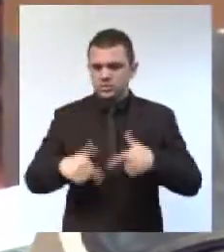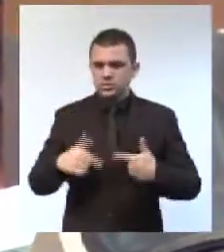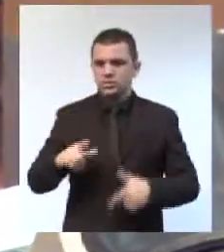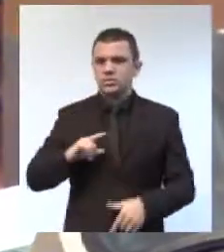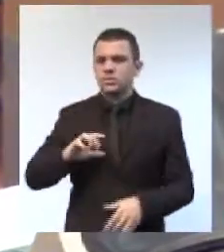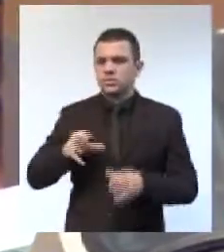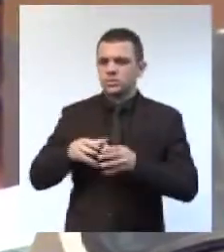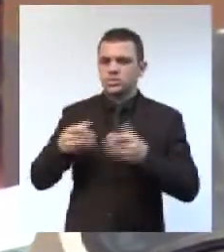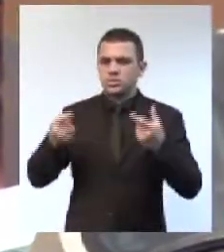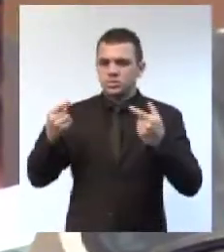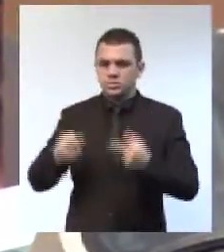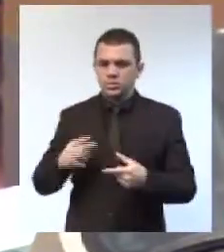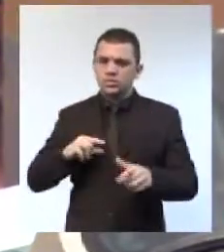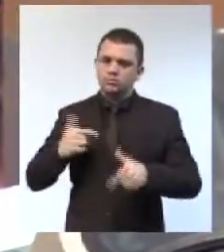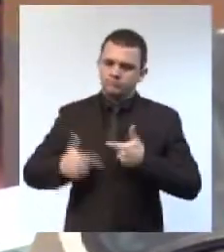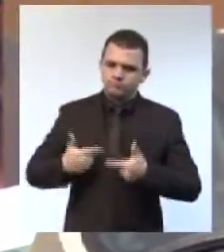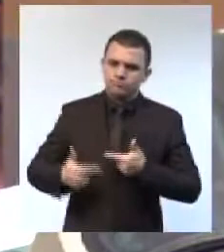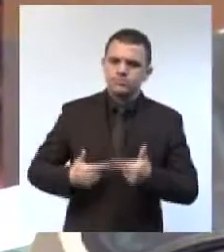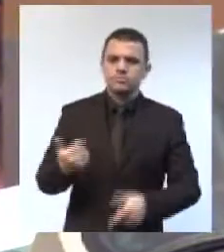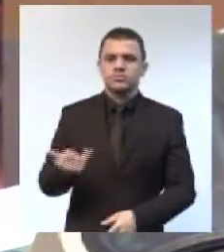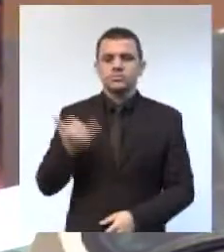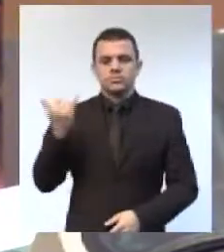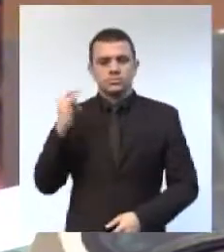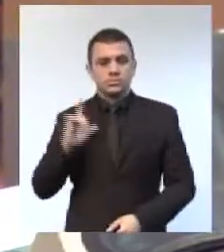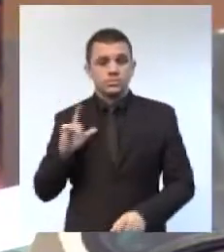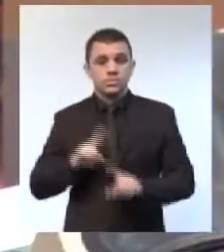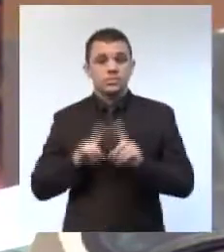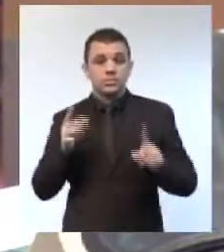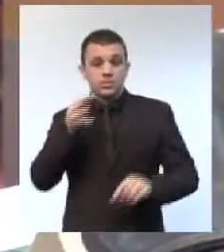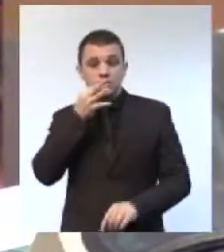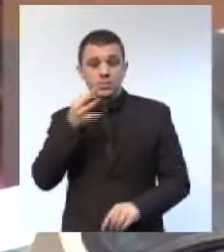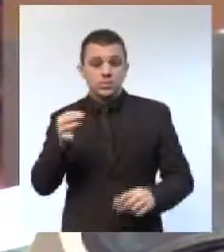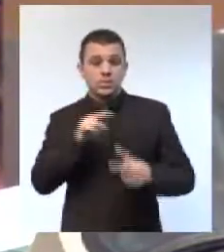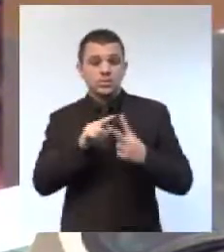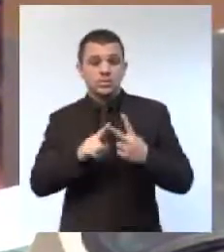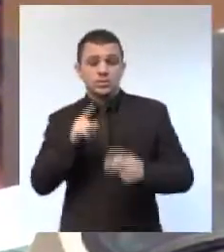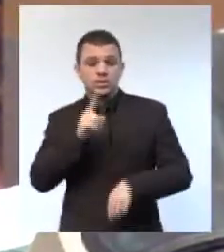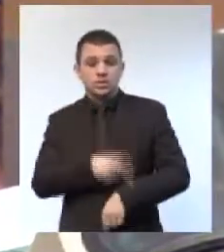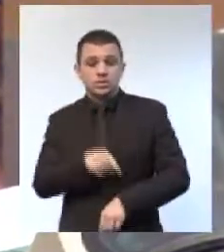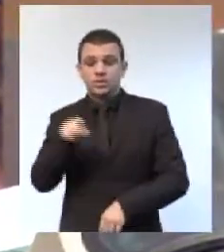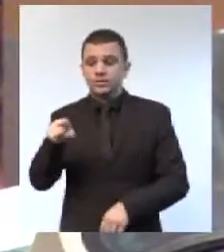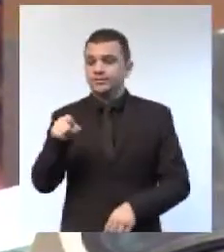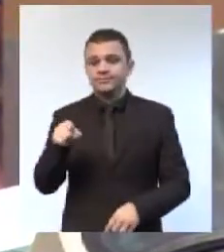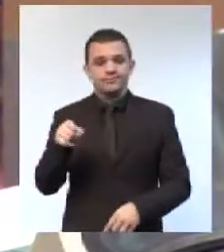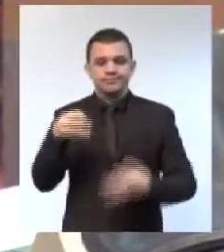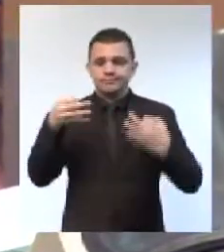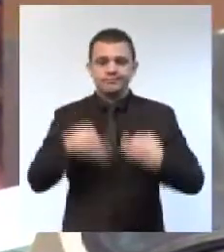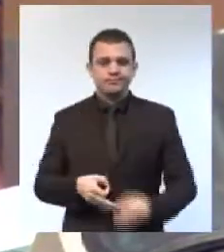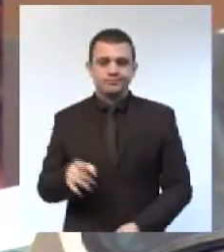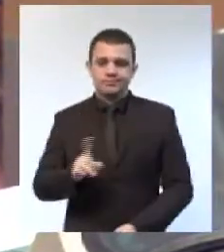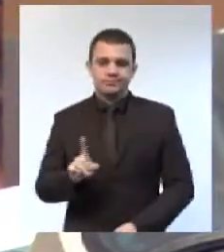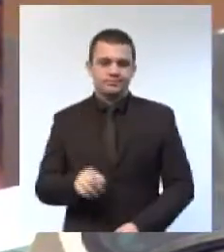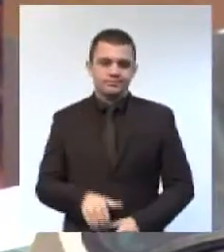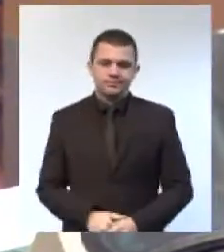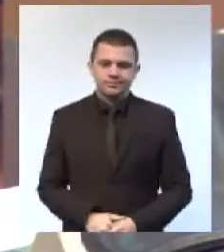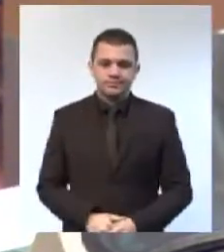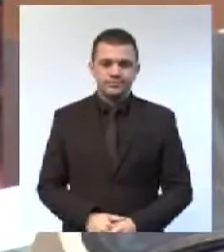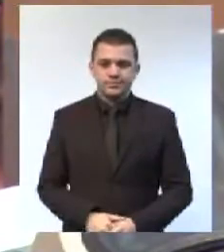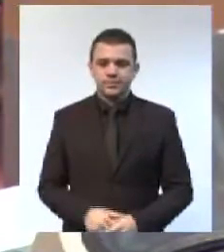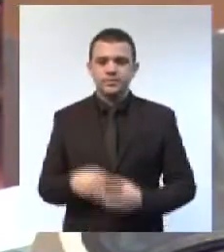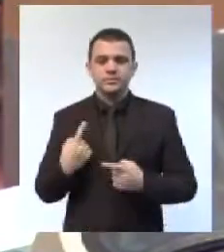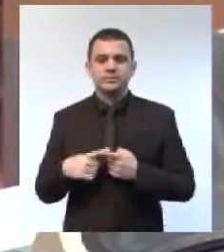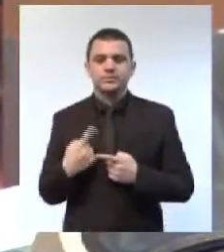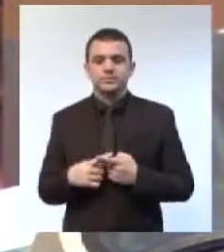importante trabalho na oposição. Mas eu acho que em 2 momentos o deputado Zé Adriano não foi feliz aqui na casa. Porque